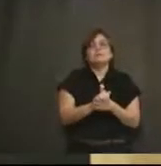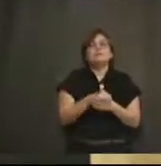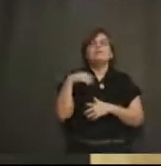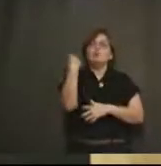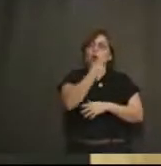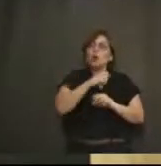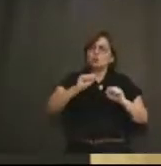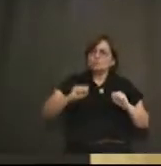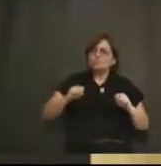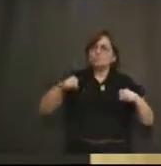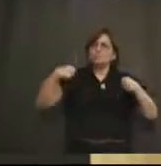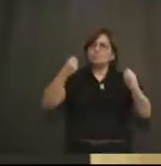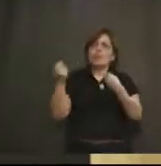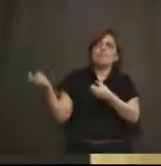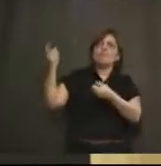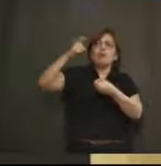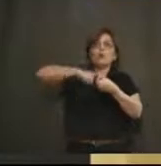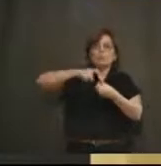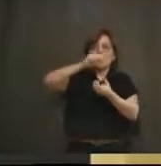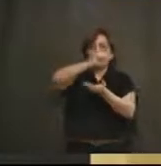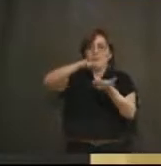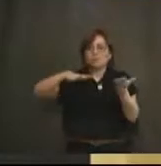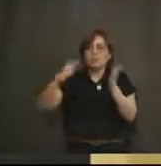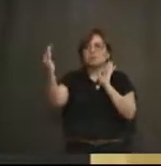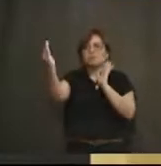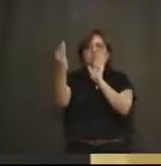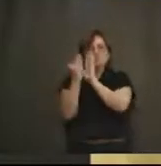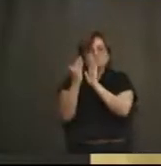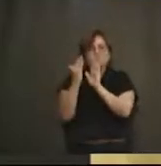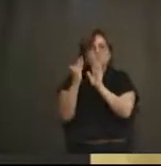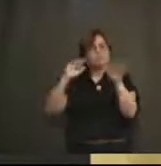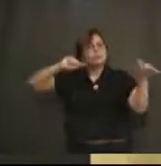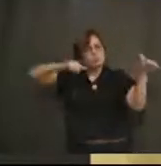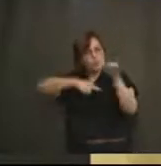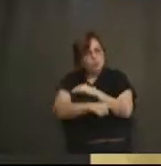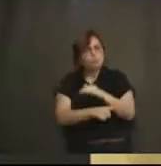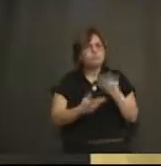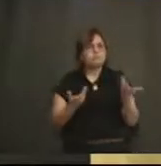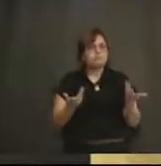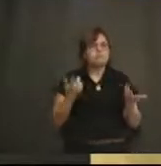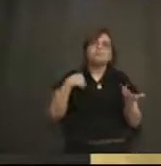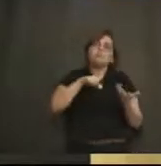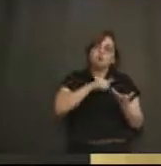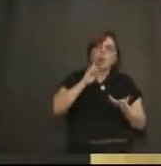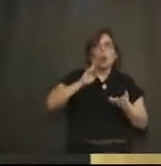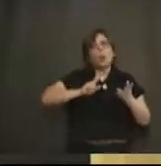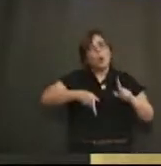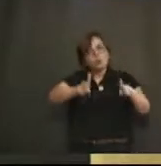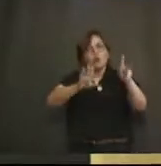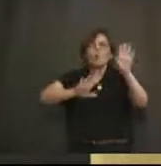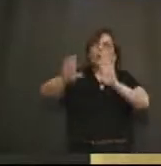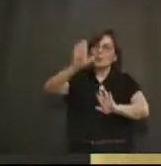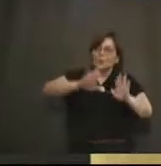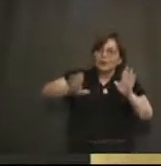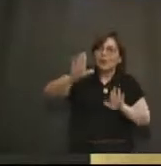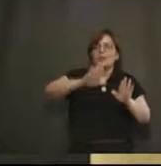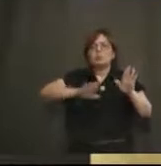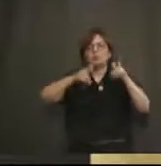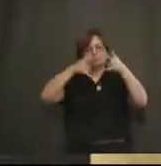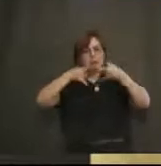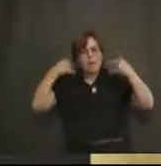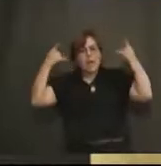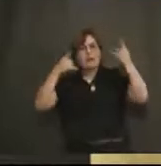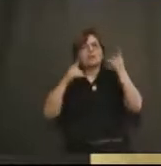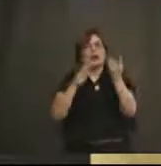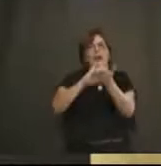empenhados em retomar as atividades presenciais mais intensamente, apesar dos cuidados que continuamos tomando por conta